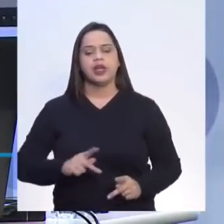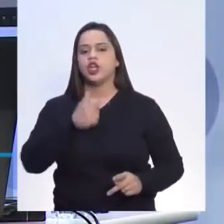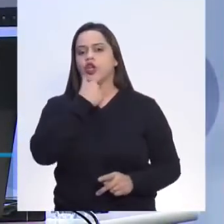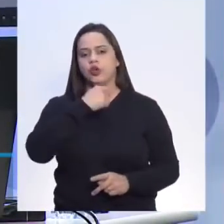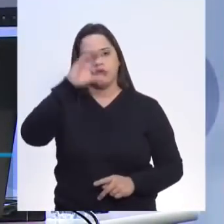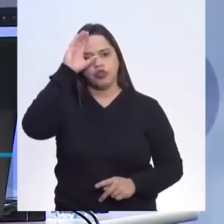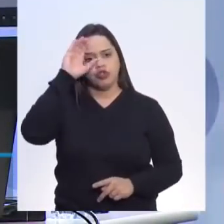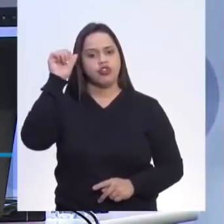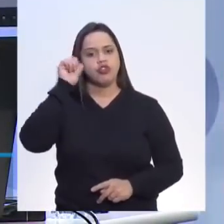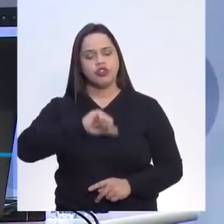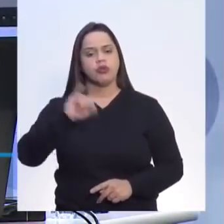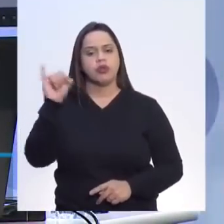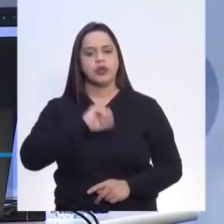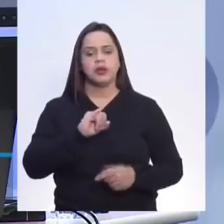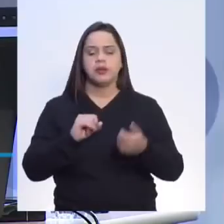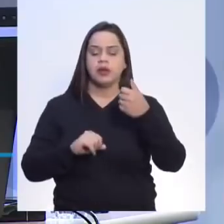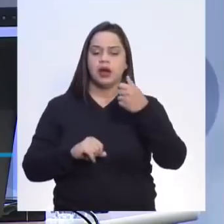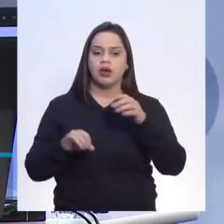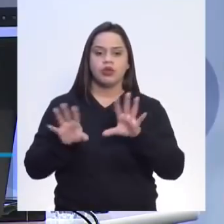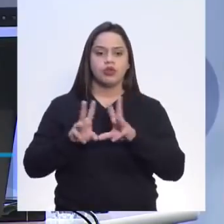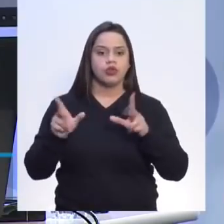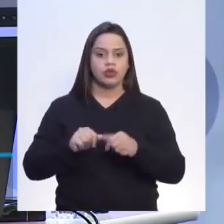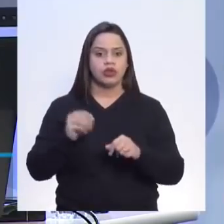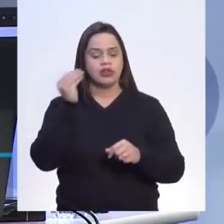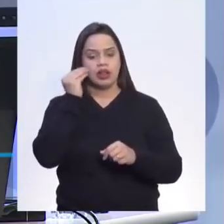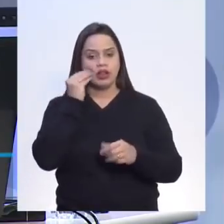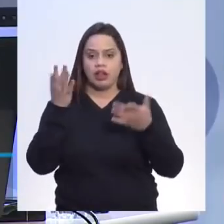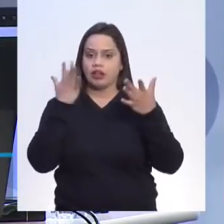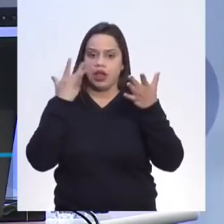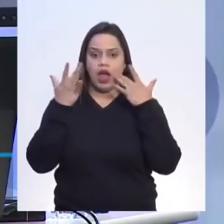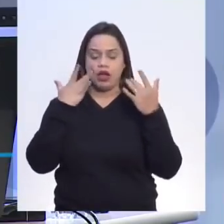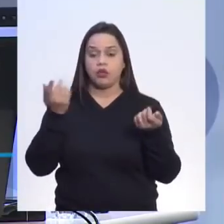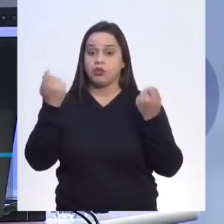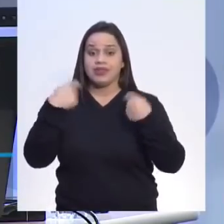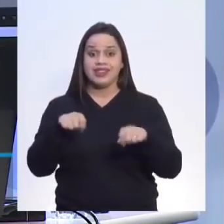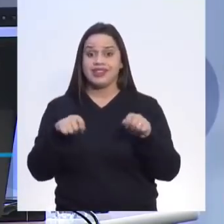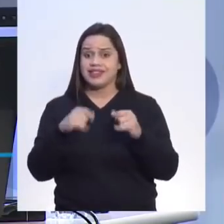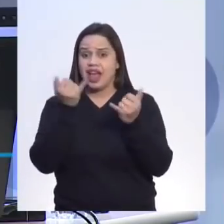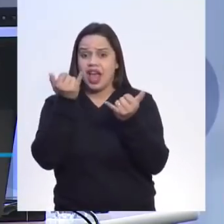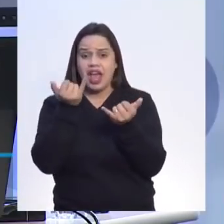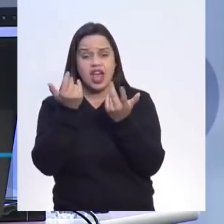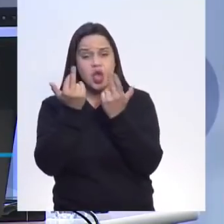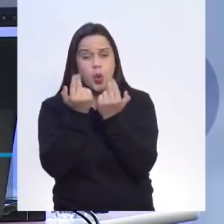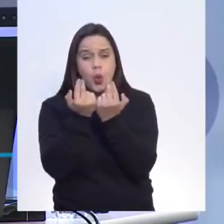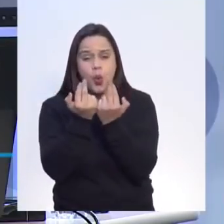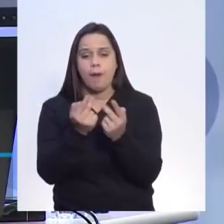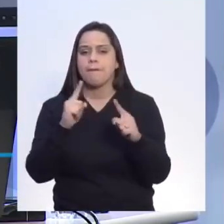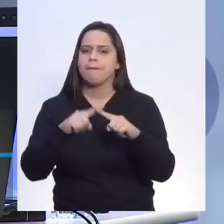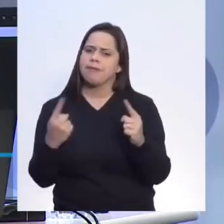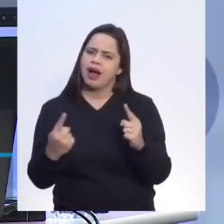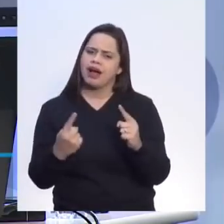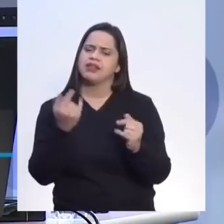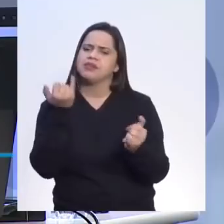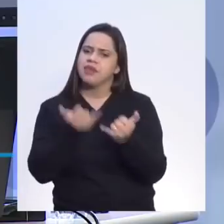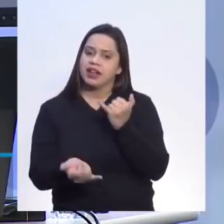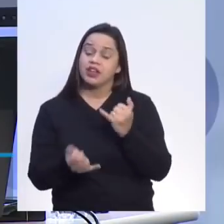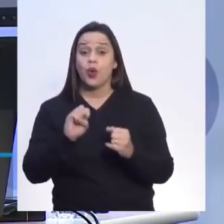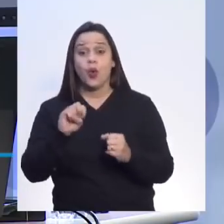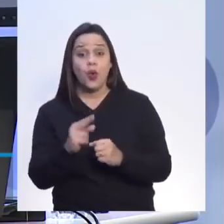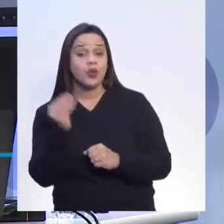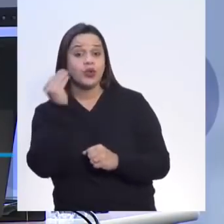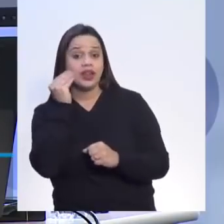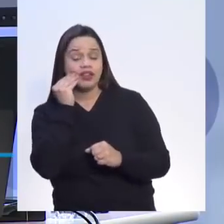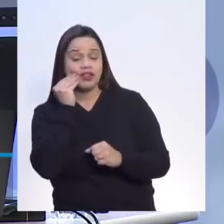sua mãe, seu pai, e tentar encenar. Não precisa ser igual, gente, mas parecido. Ou tentar fazer o podcast, tentar